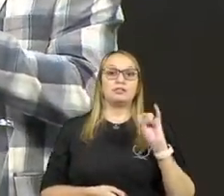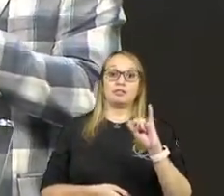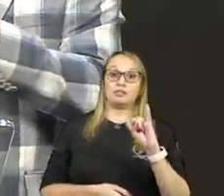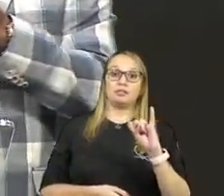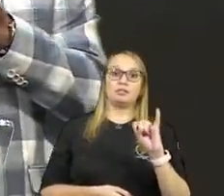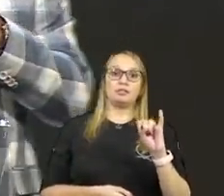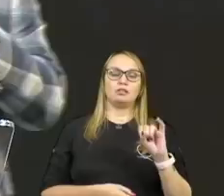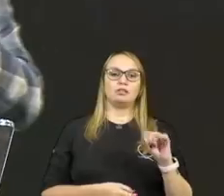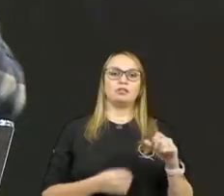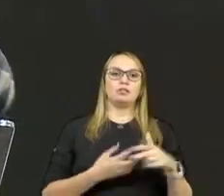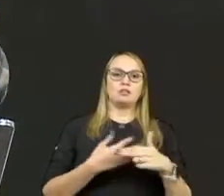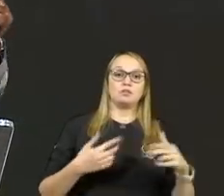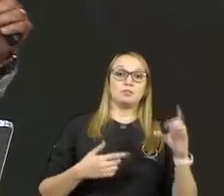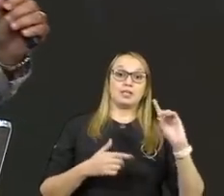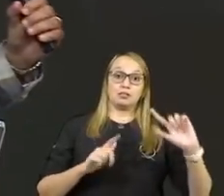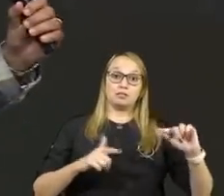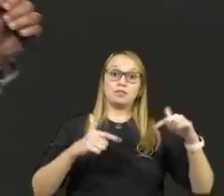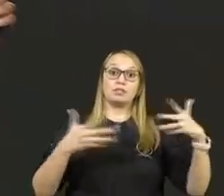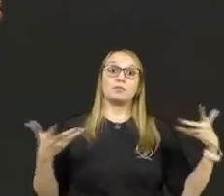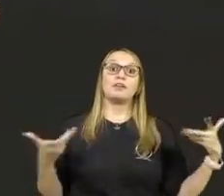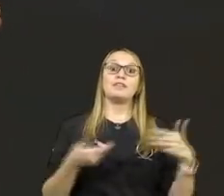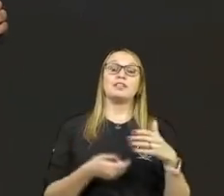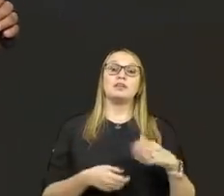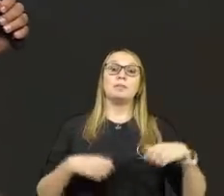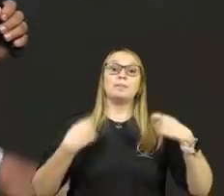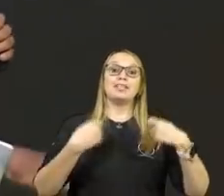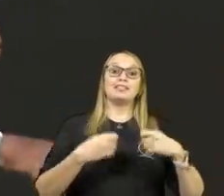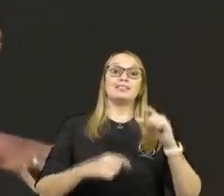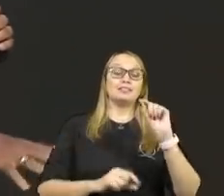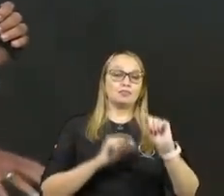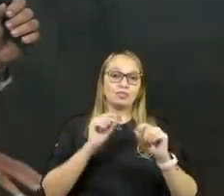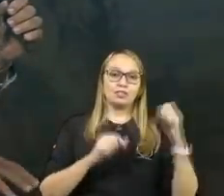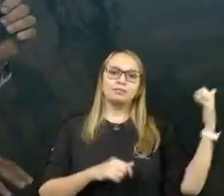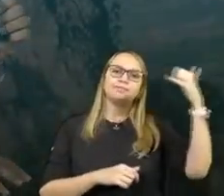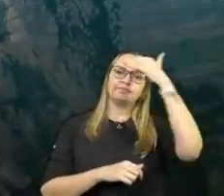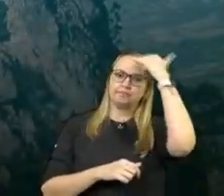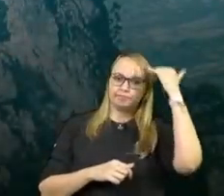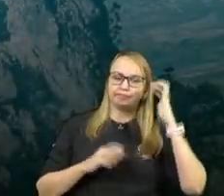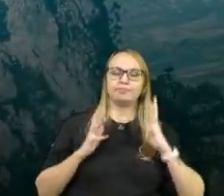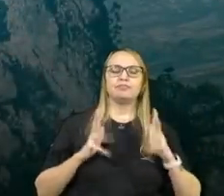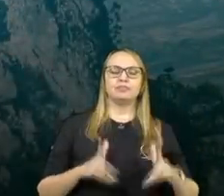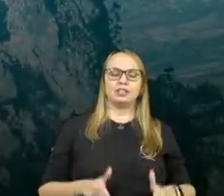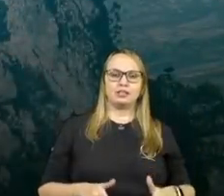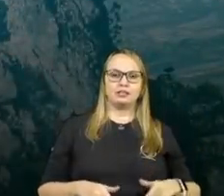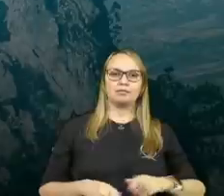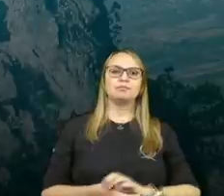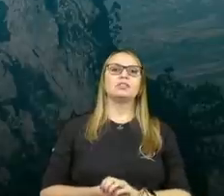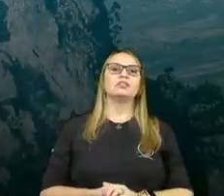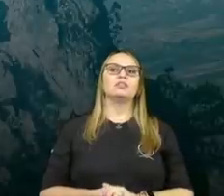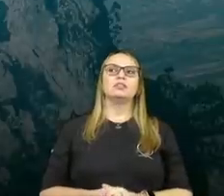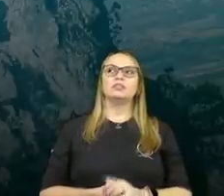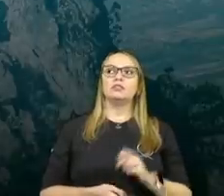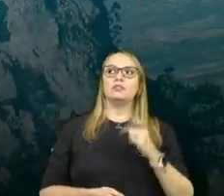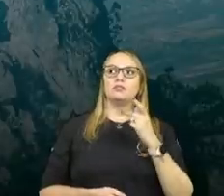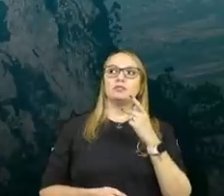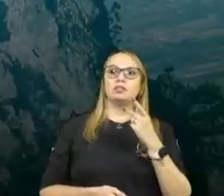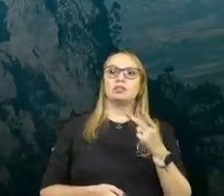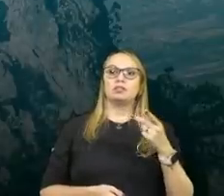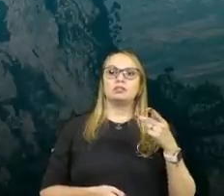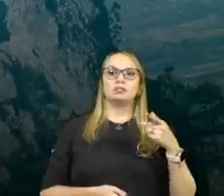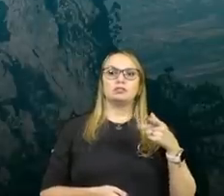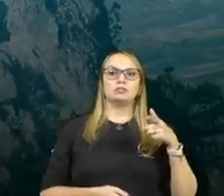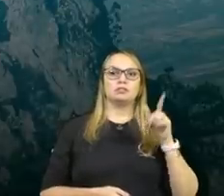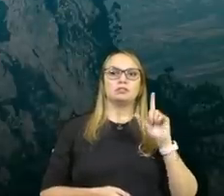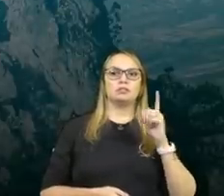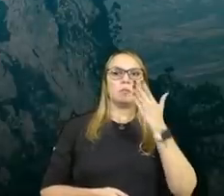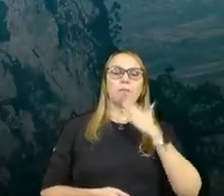fazer maravilhas: santificai-vos. Tem uma condição. Eu disse aqui ontem e estou repetindo: não tem